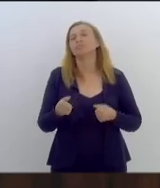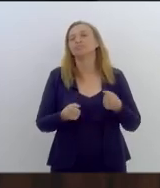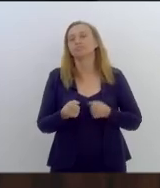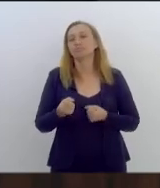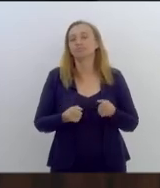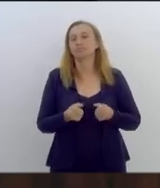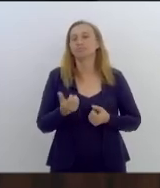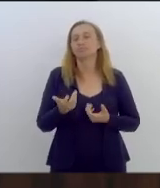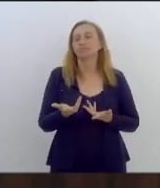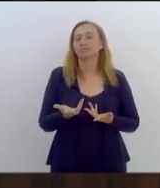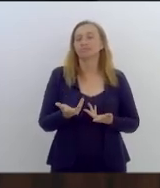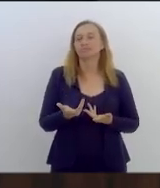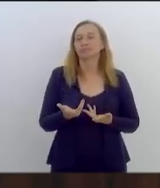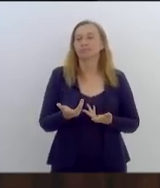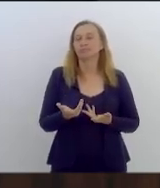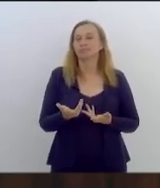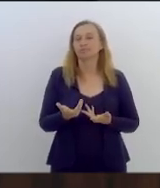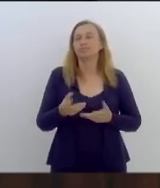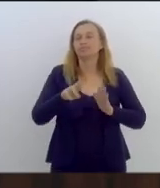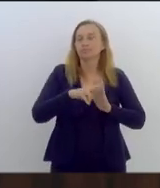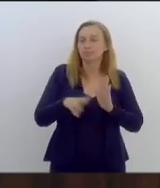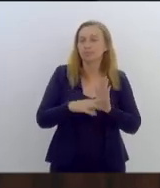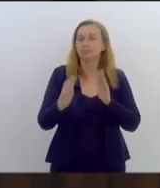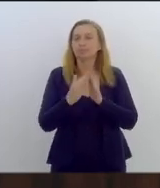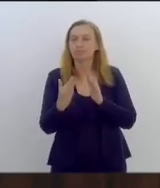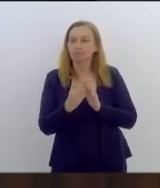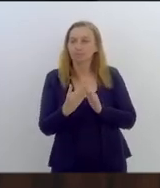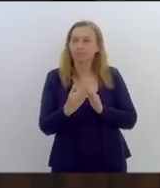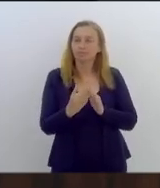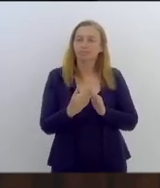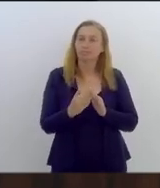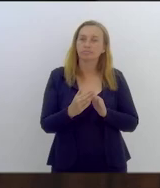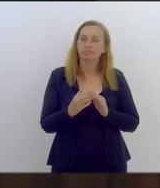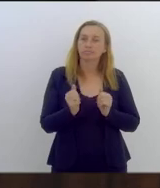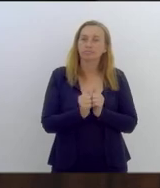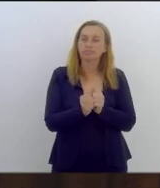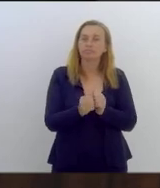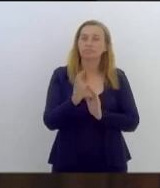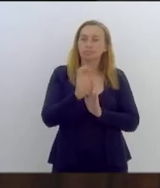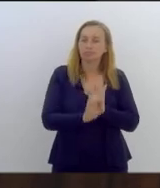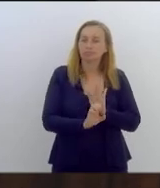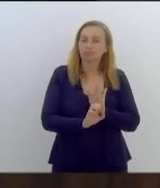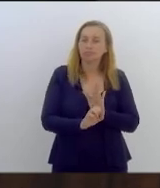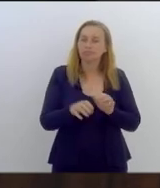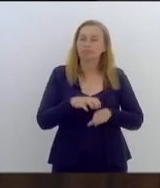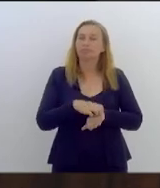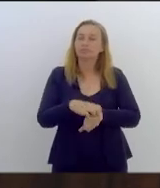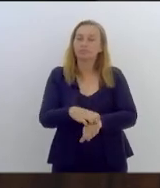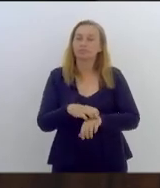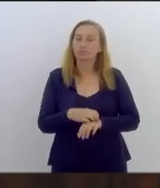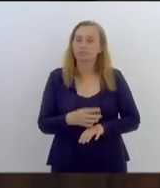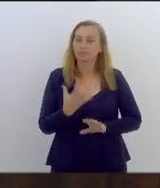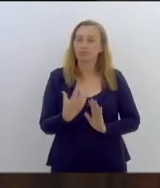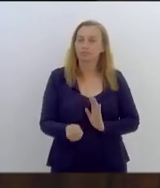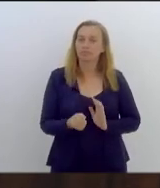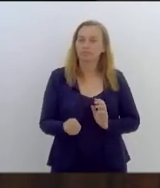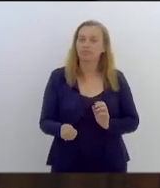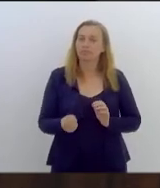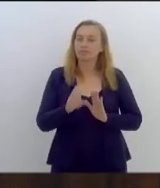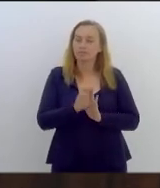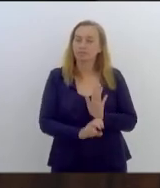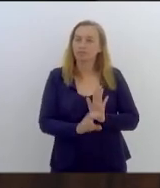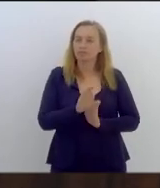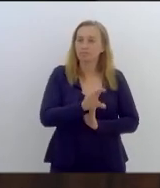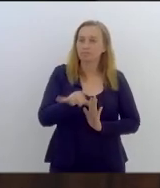Pareceres da Comissão de Constituição e Justiça pela condicionalidade com emenda. de transporte favorável com a emenda da CCJ,